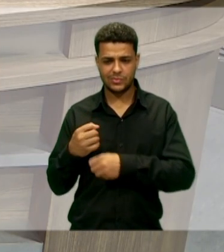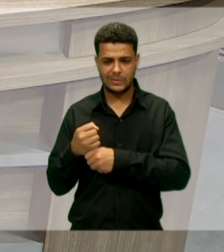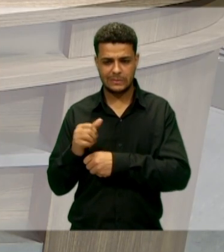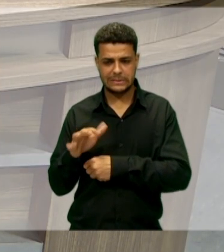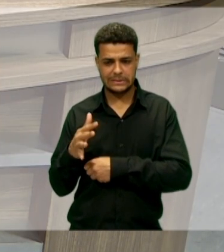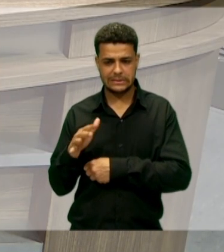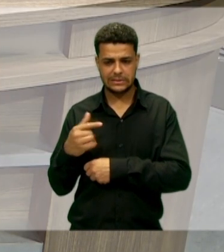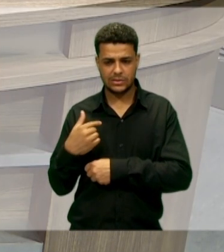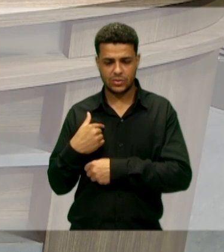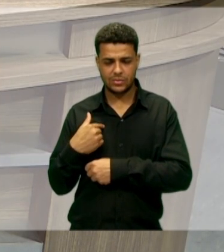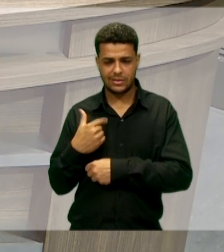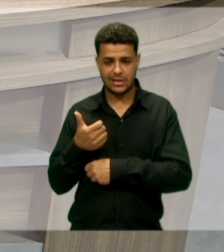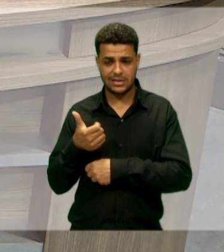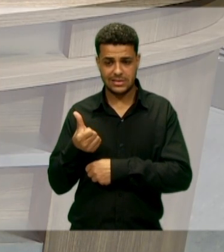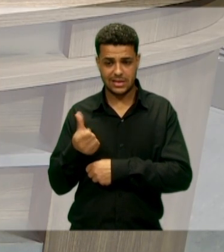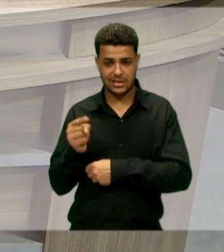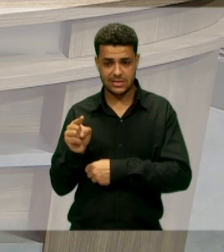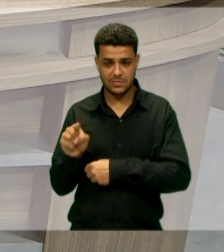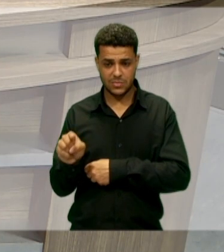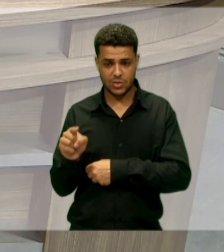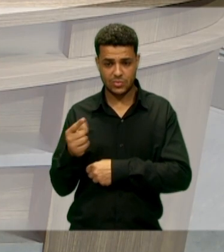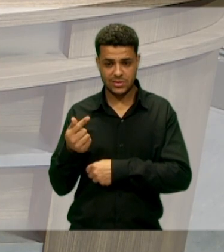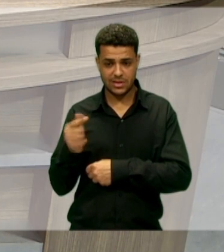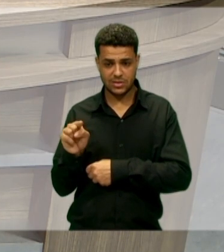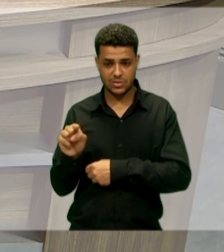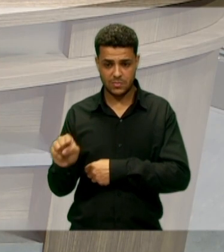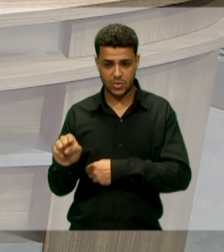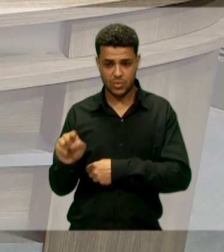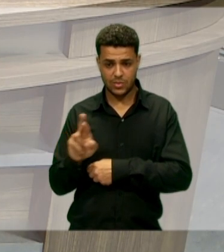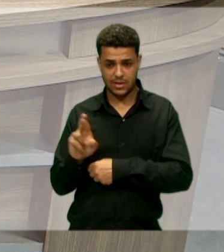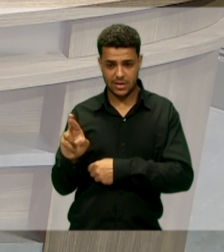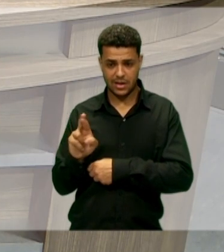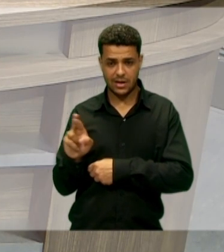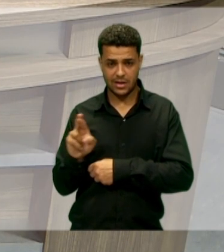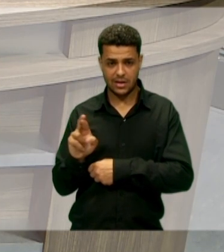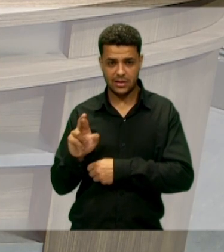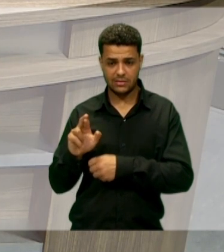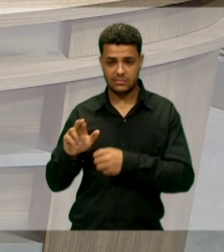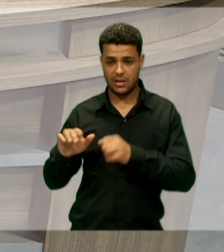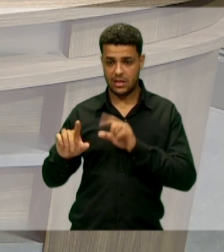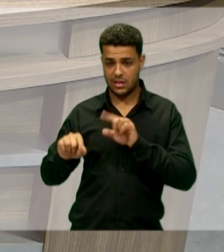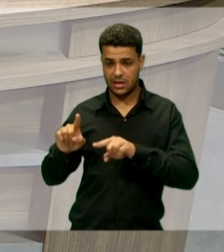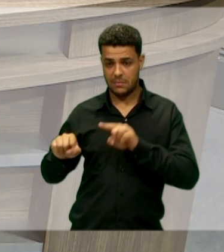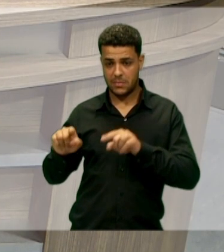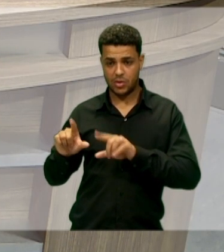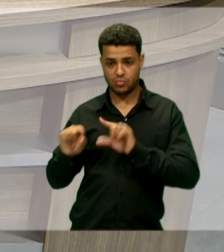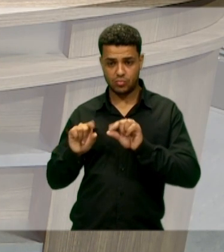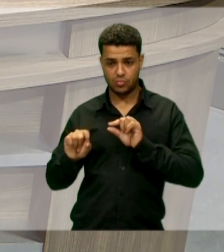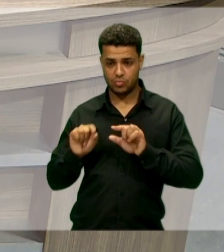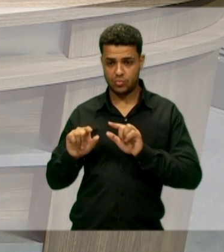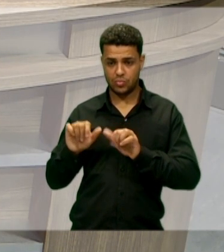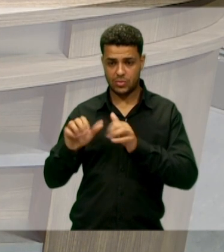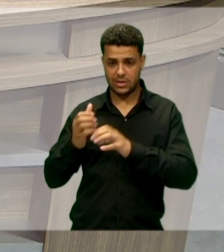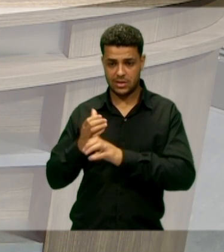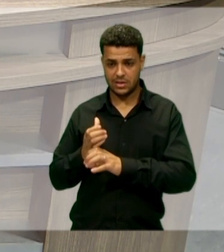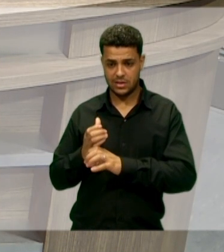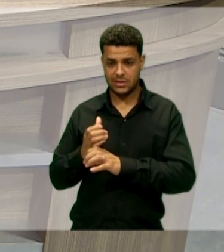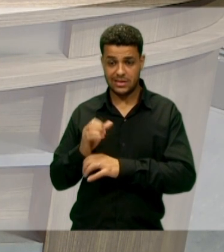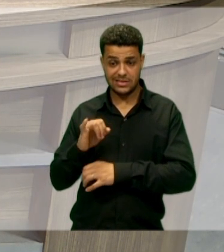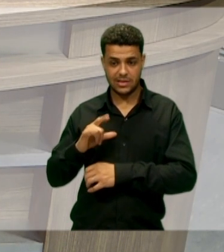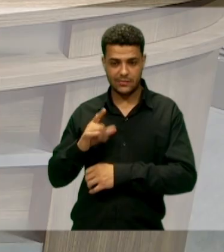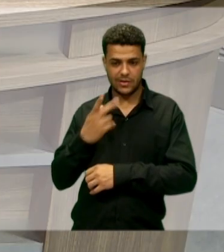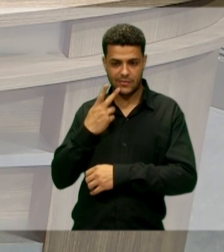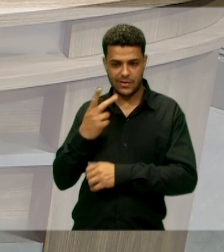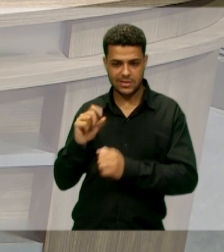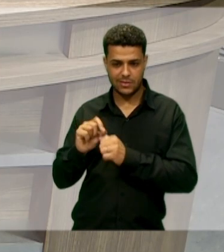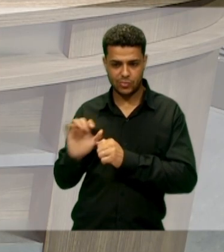custo hoje estimado em 6 mil, 7 mil reais, dependendo do tipo de exame que você solicita. Então, para você tornar um exame